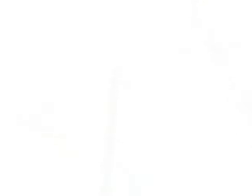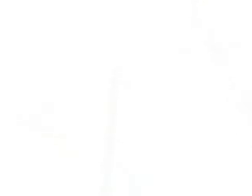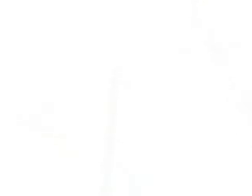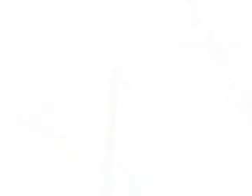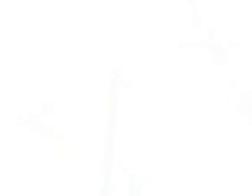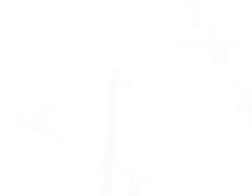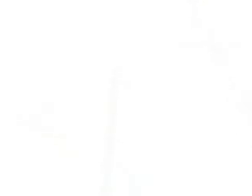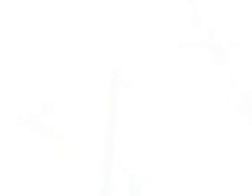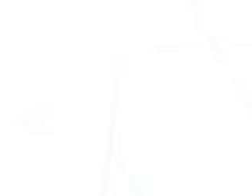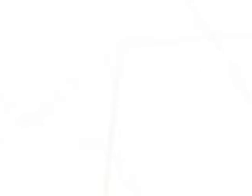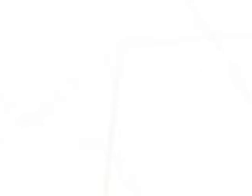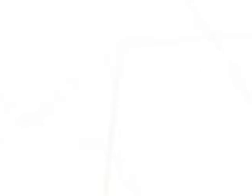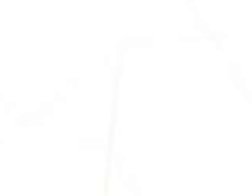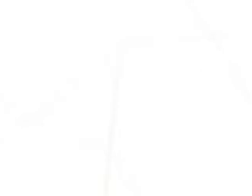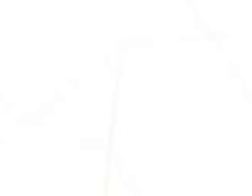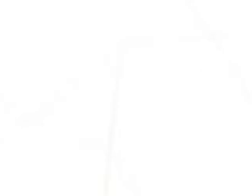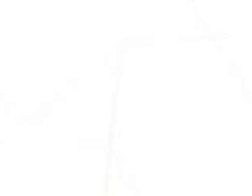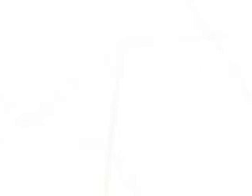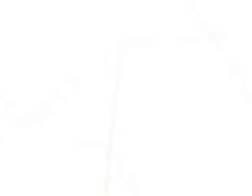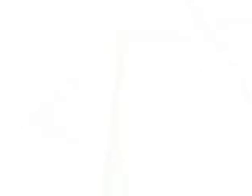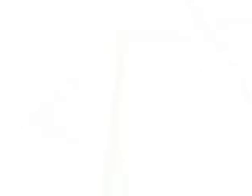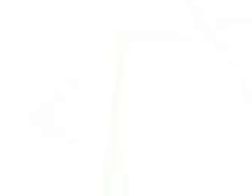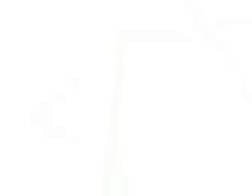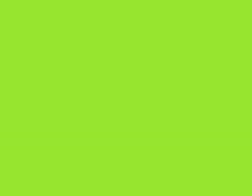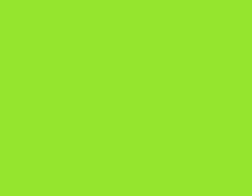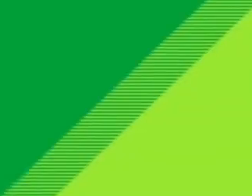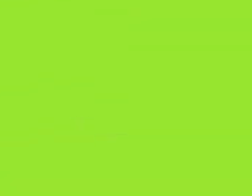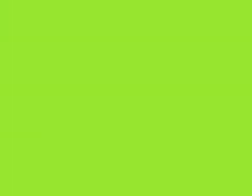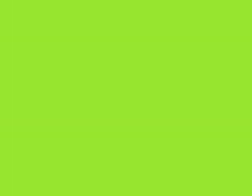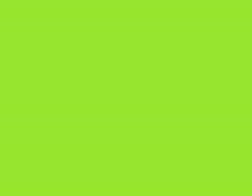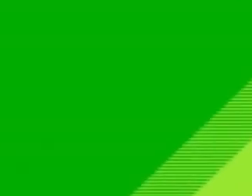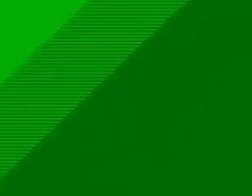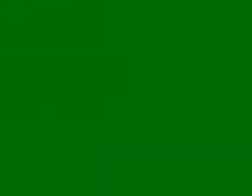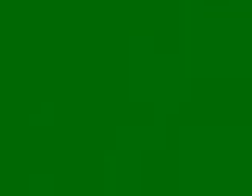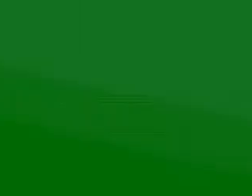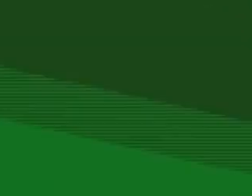Educação à distância, mudando realidades.